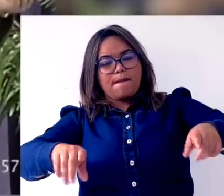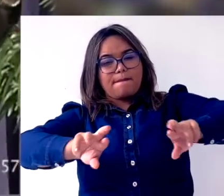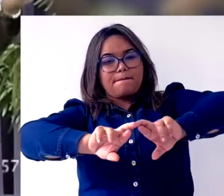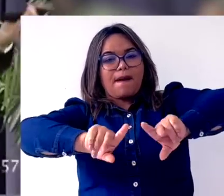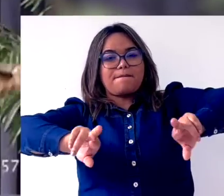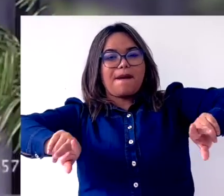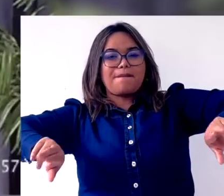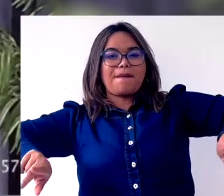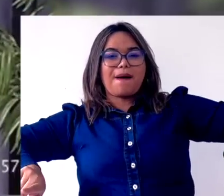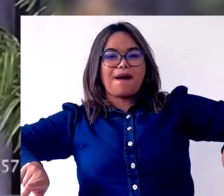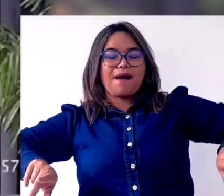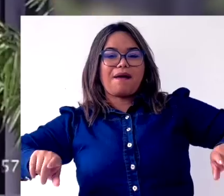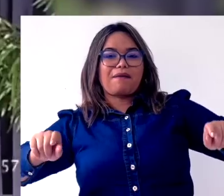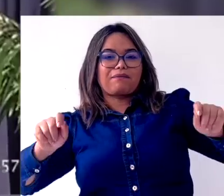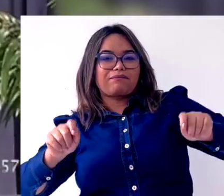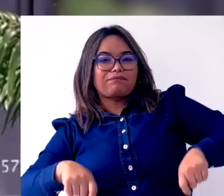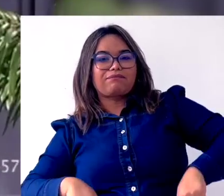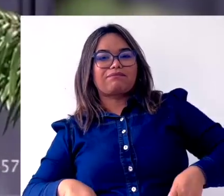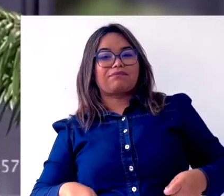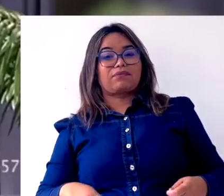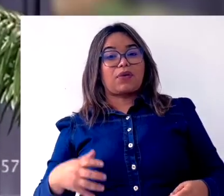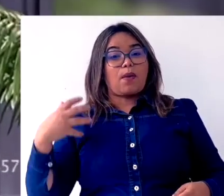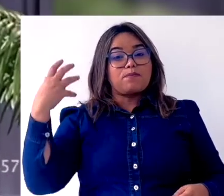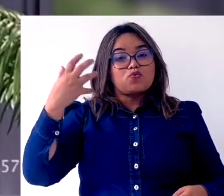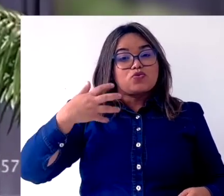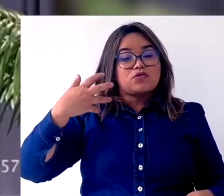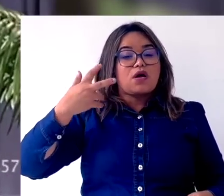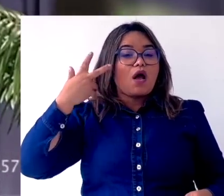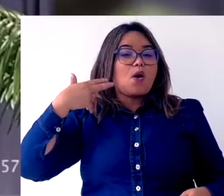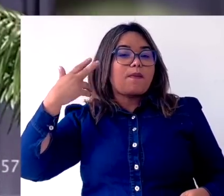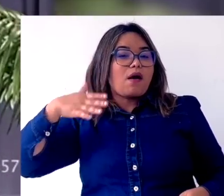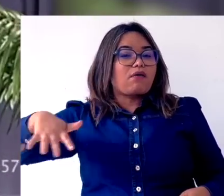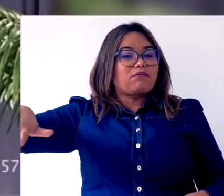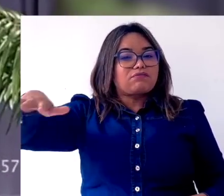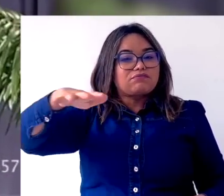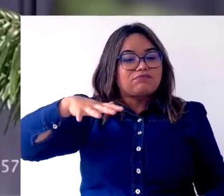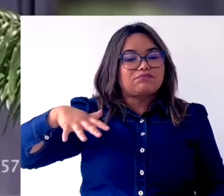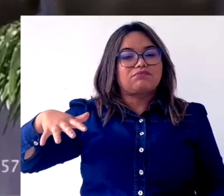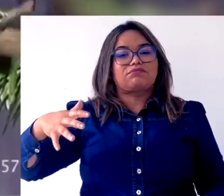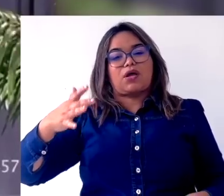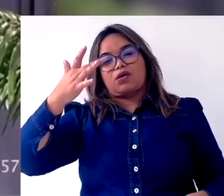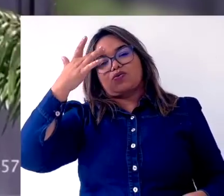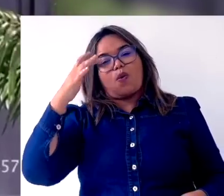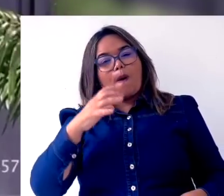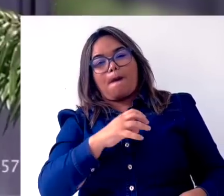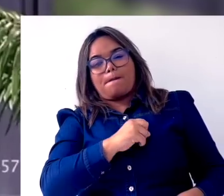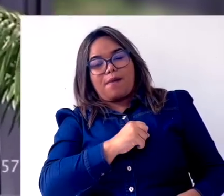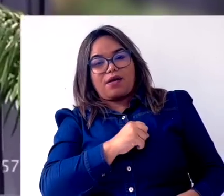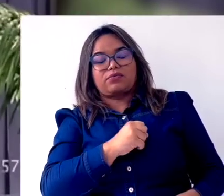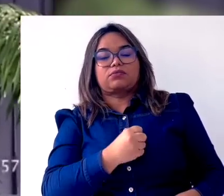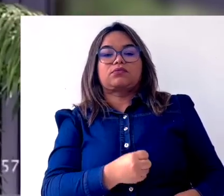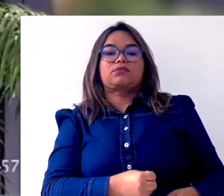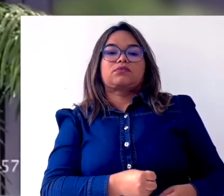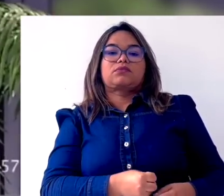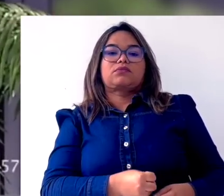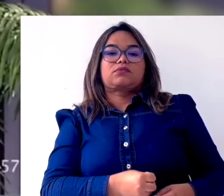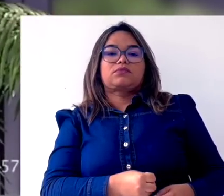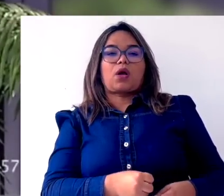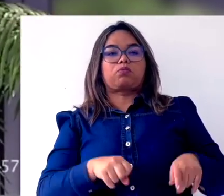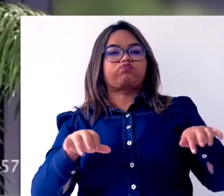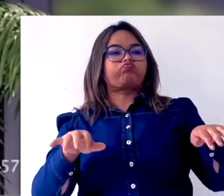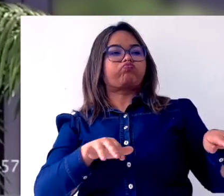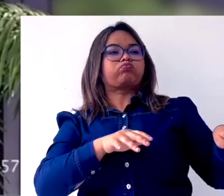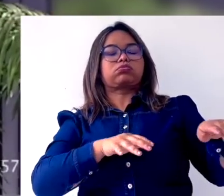incluiria a música popular, isso incluiria, para aqueles que amam isso, a música da ópera, isso incluiria um